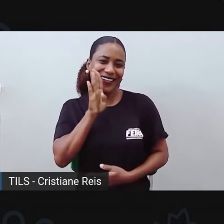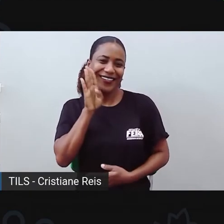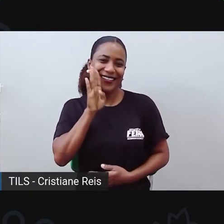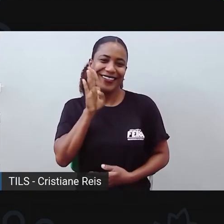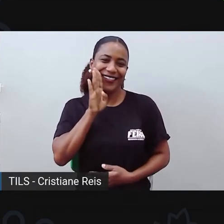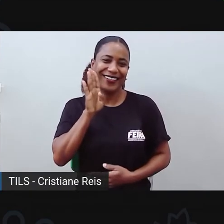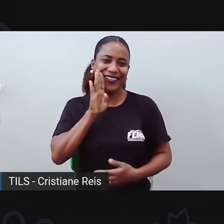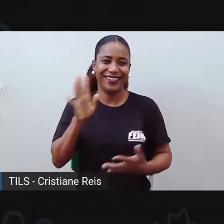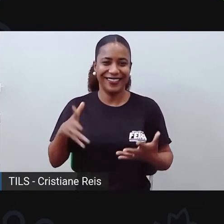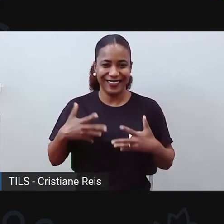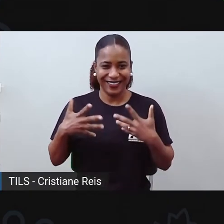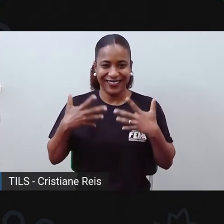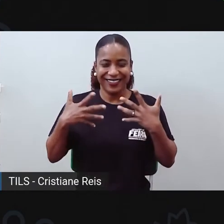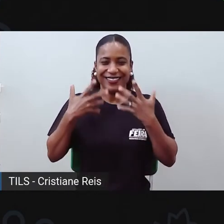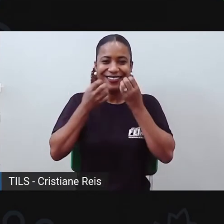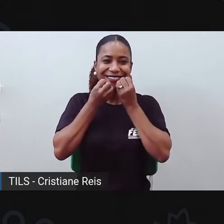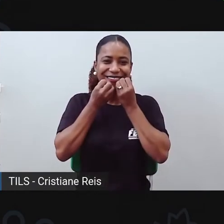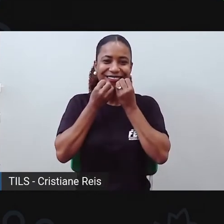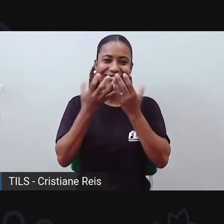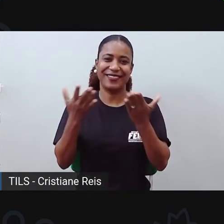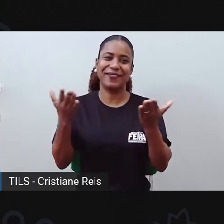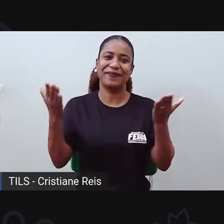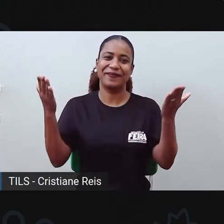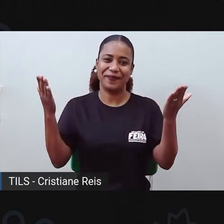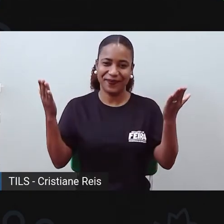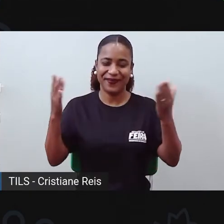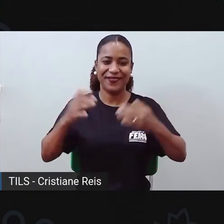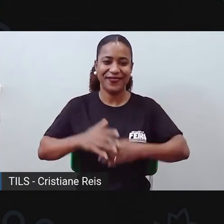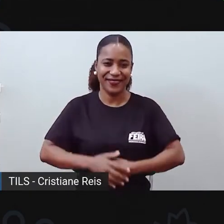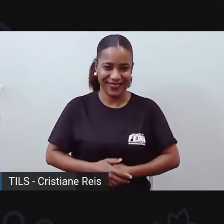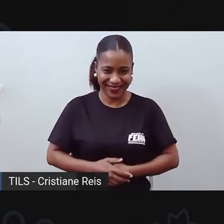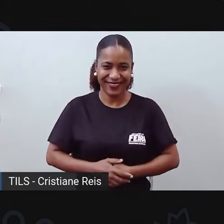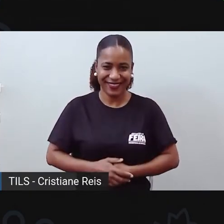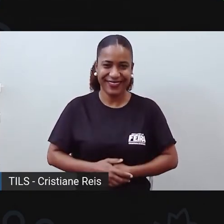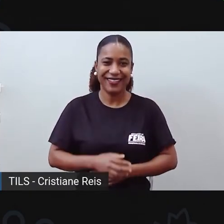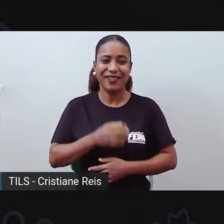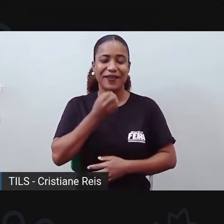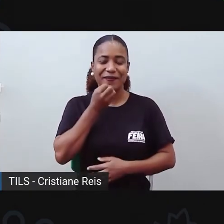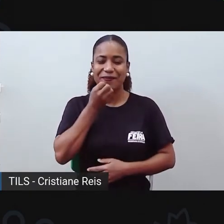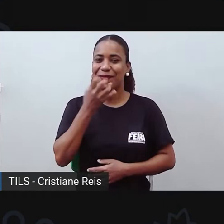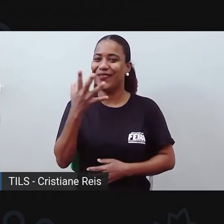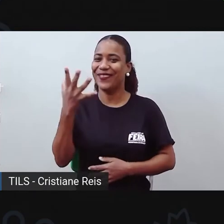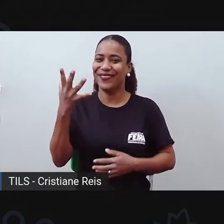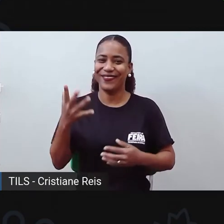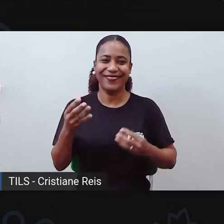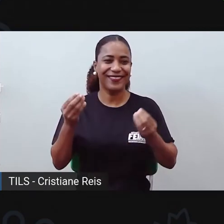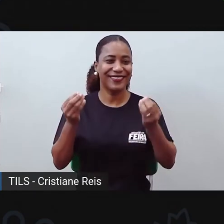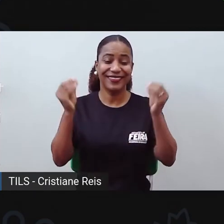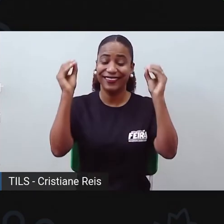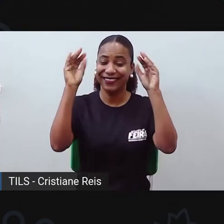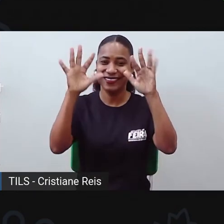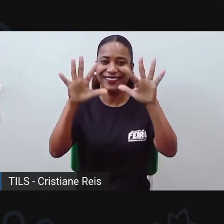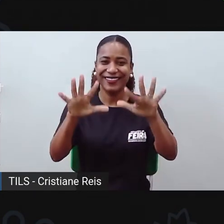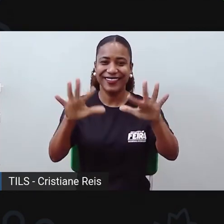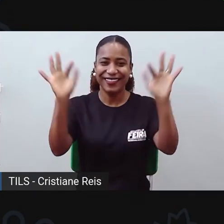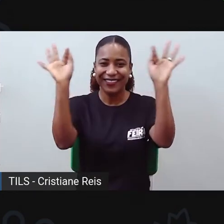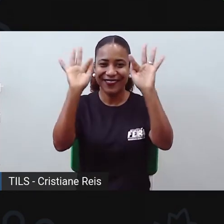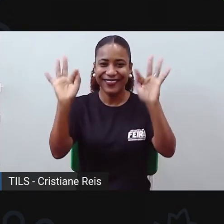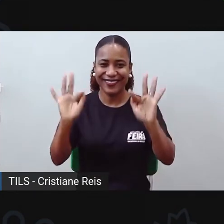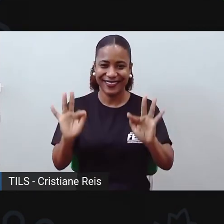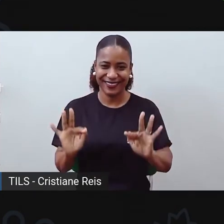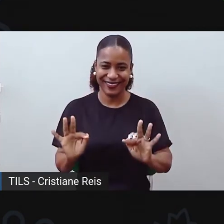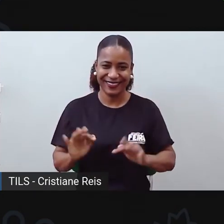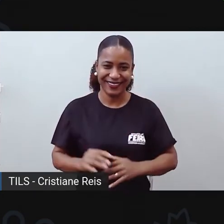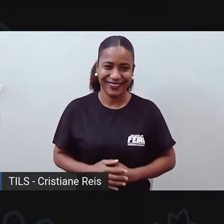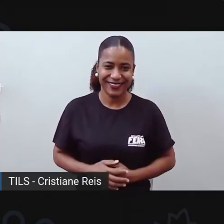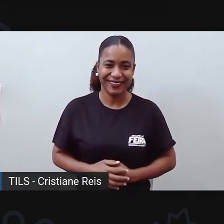chegando, que você, né, não sabe nem dizer qual foi o melhor momento do seu dia. É isso que eu desejo para você e toda a sua família. Sejam